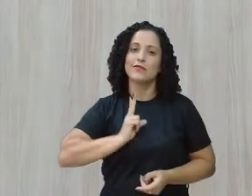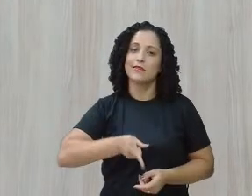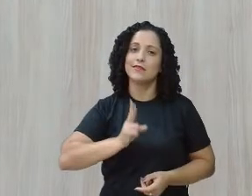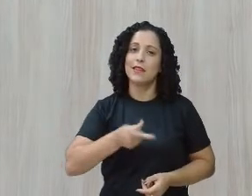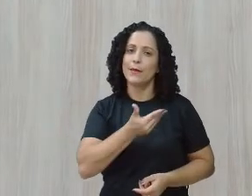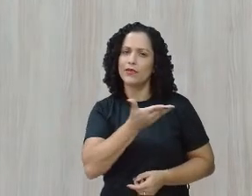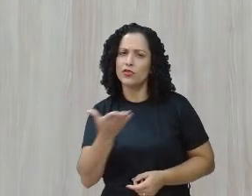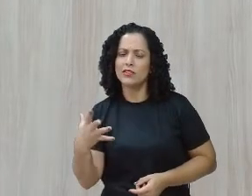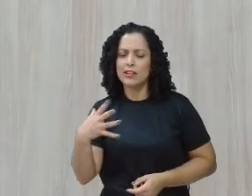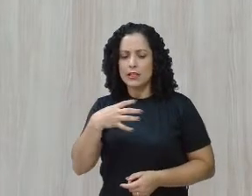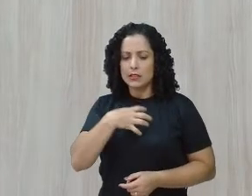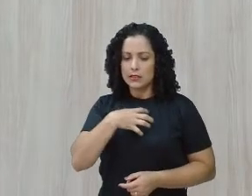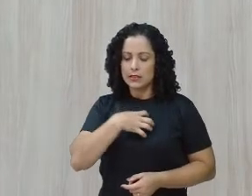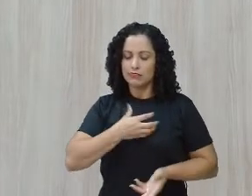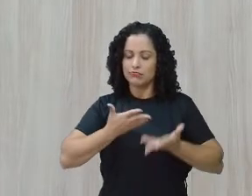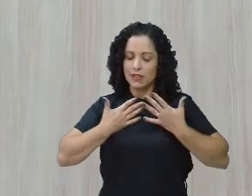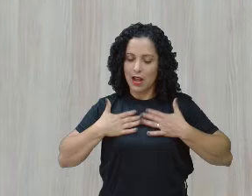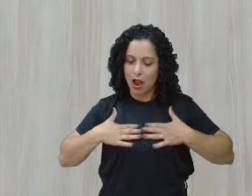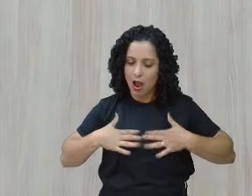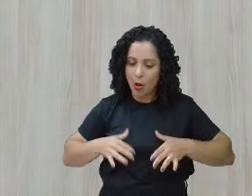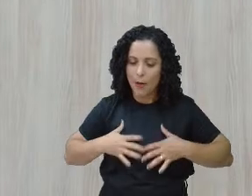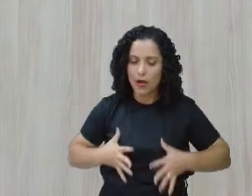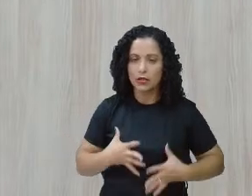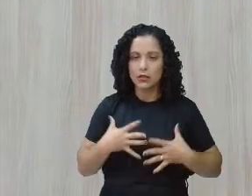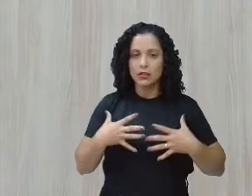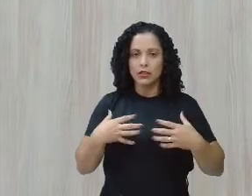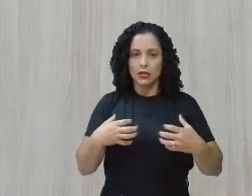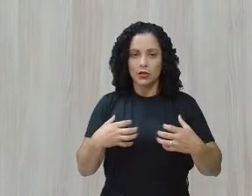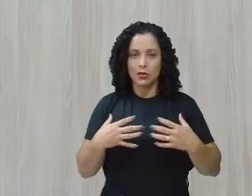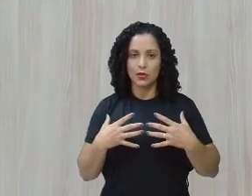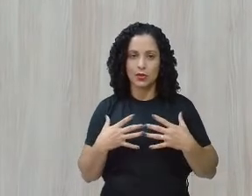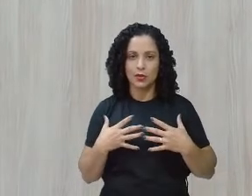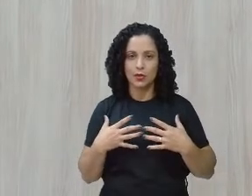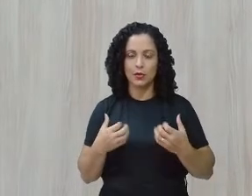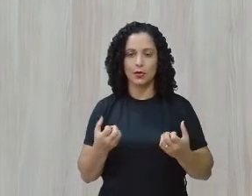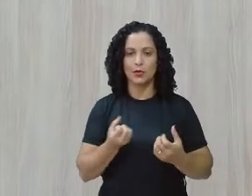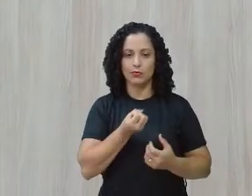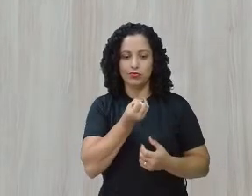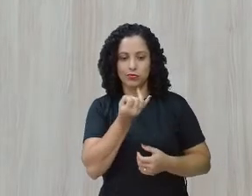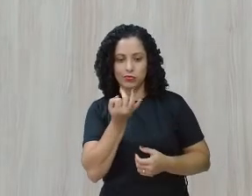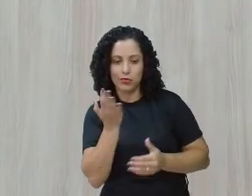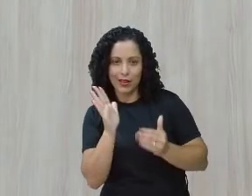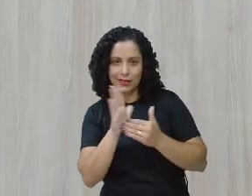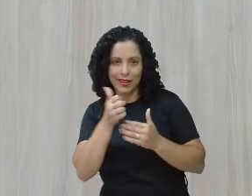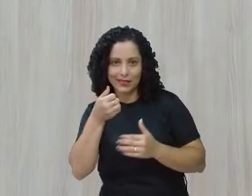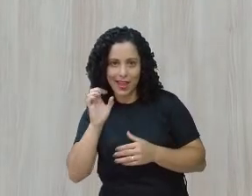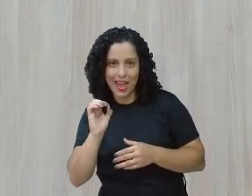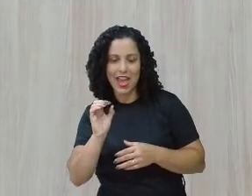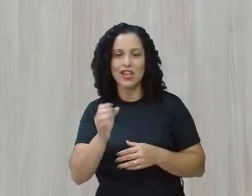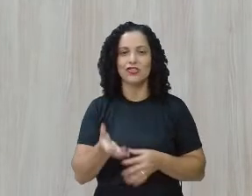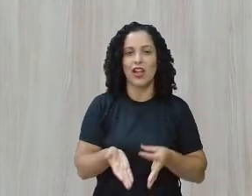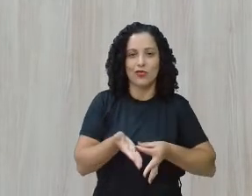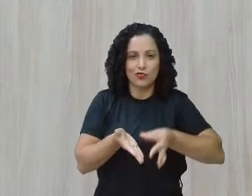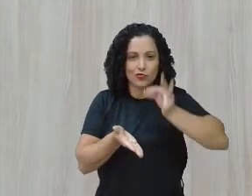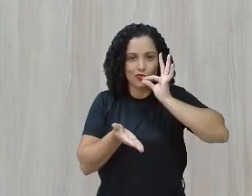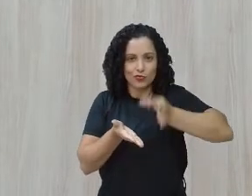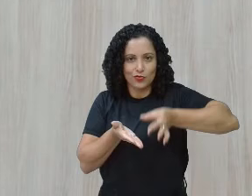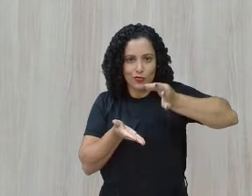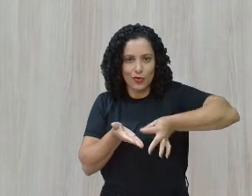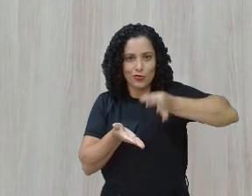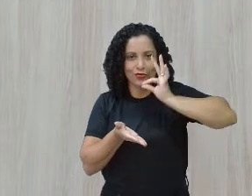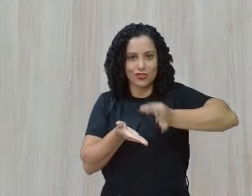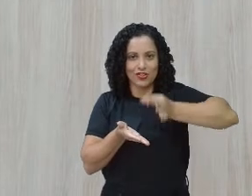bom senso, se acalmar, respira, conta até 10, toma um chá de camomila. E aí tenta ser o